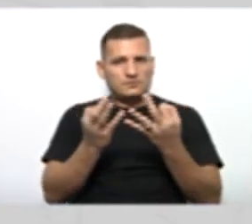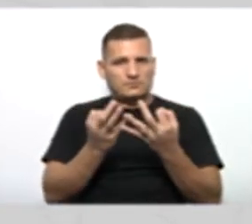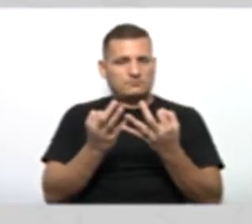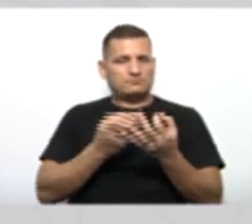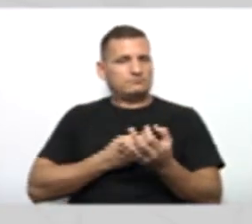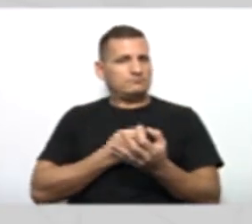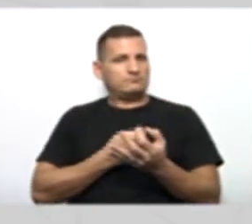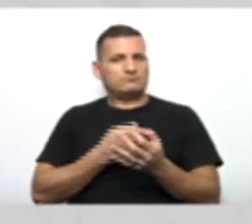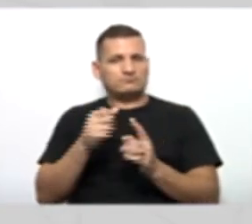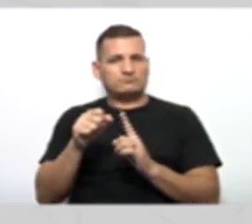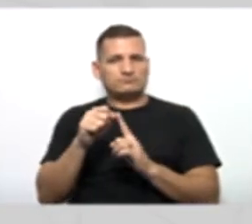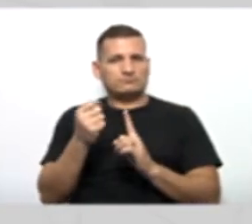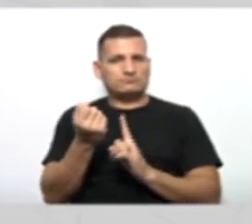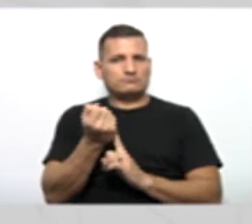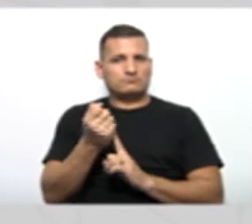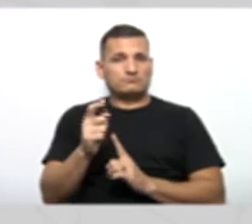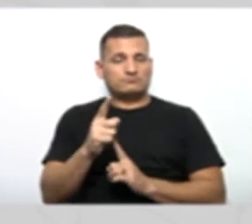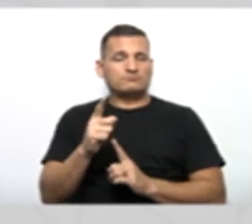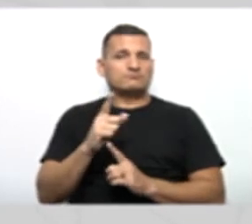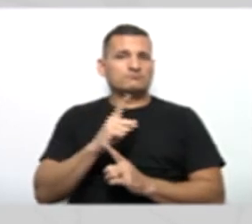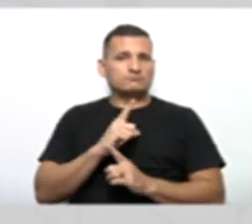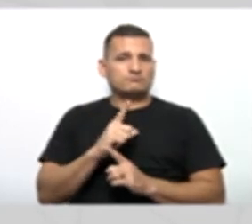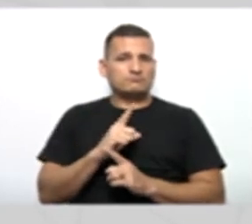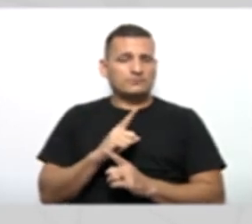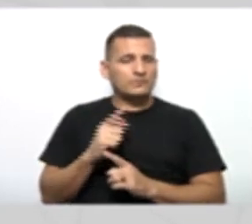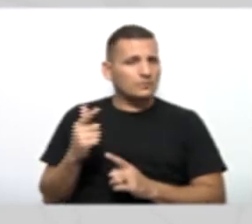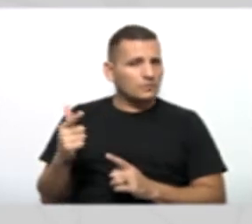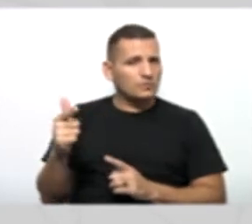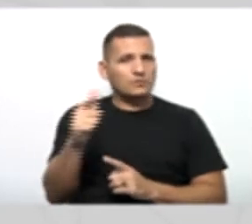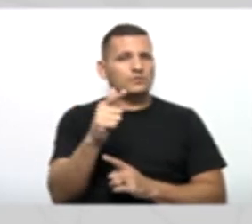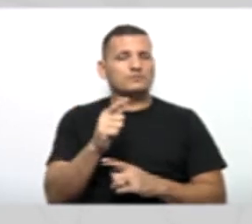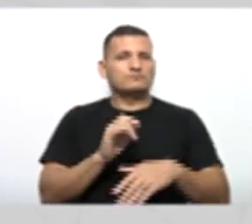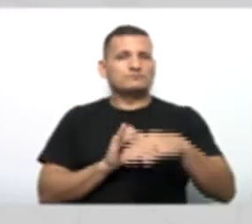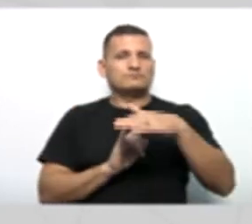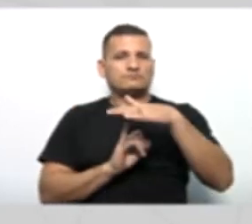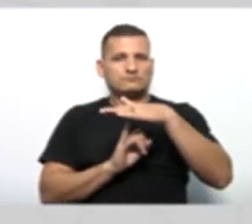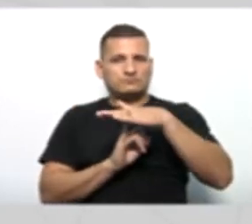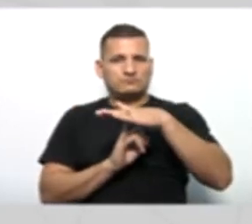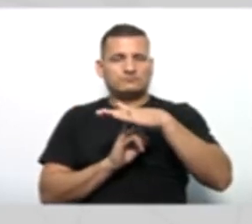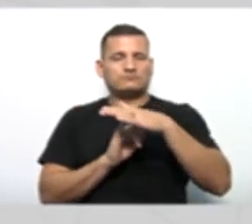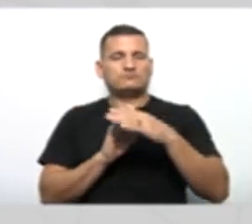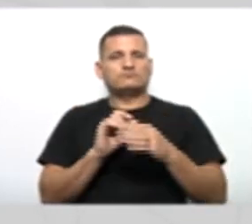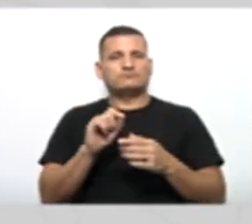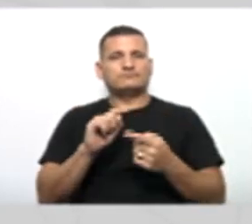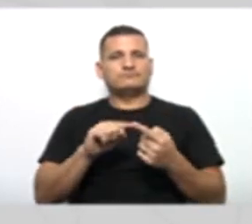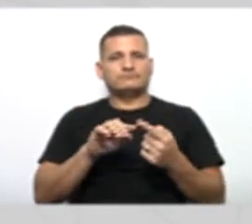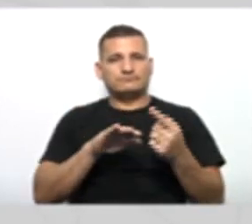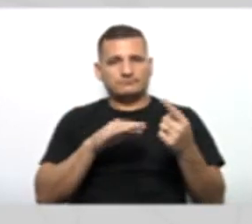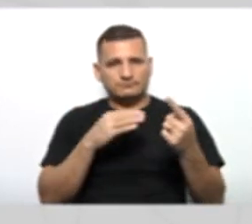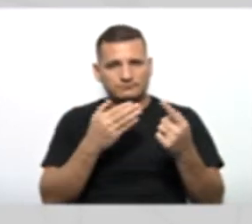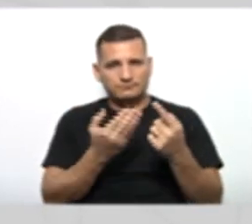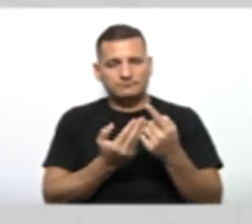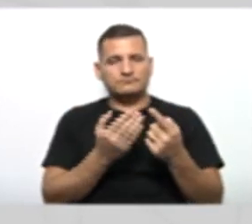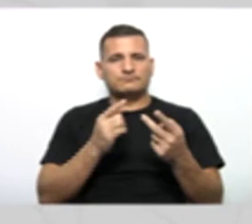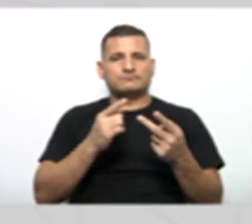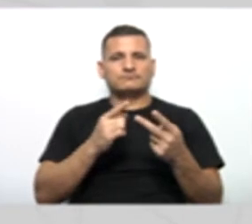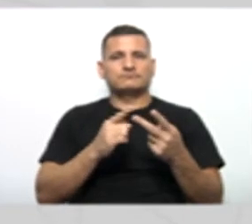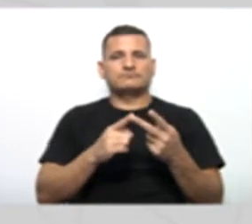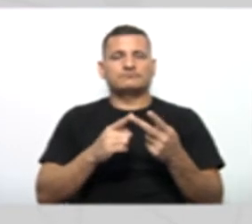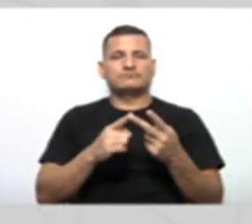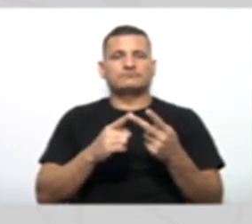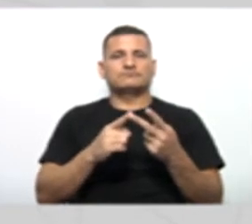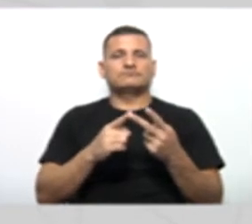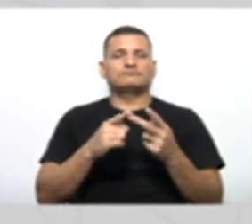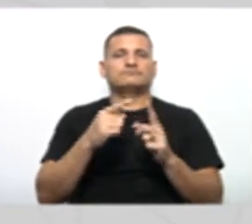é do indivíduo do cidadão existem outras instituições sociais como a escola a igreja é